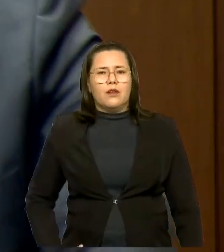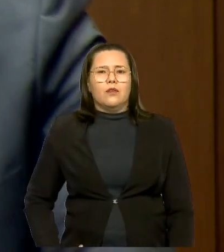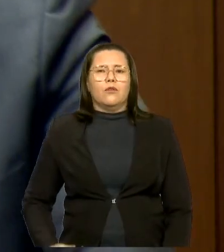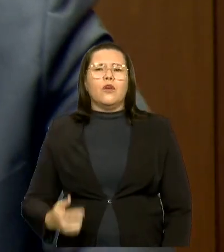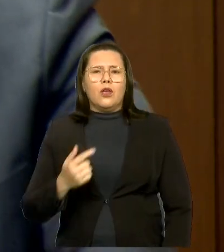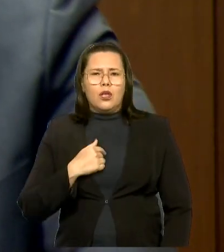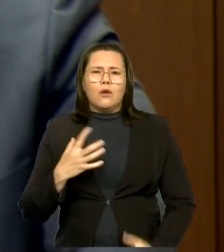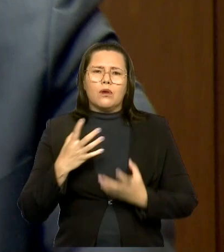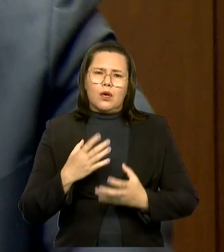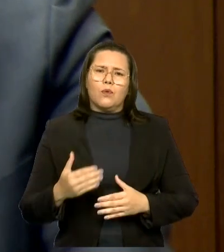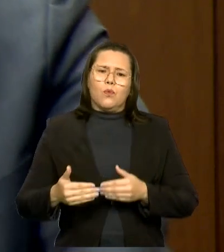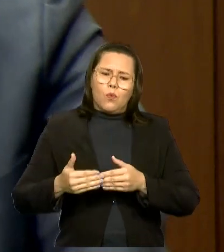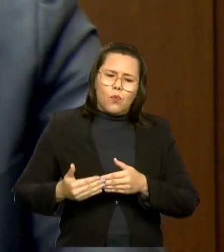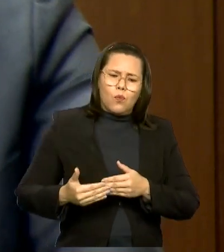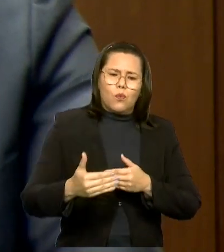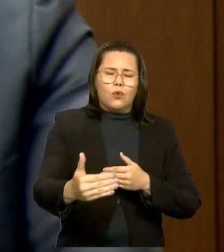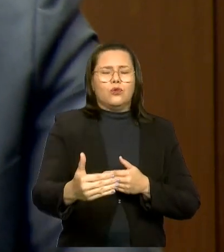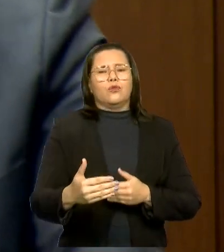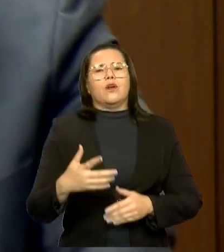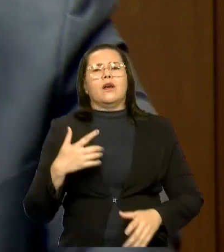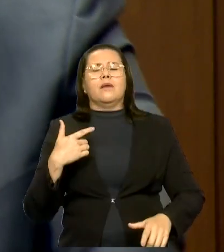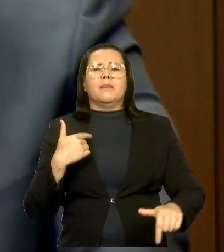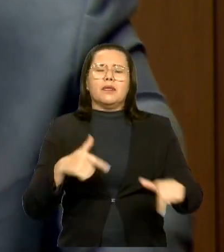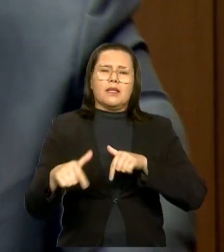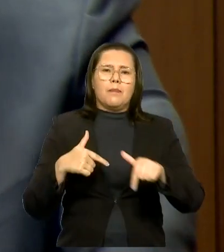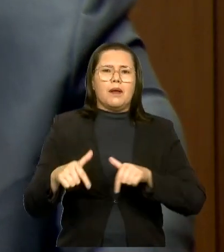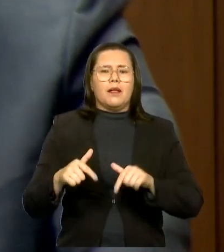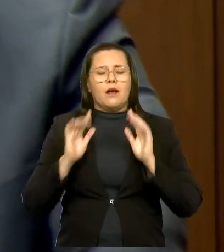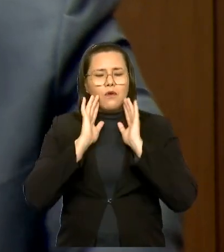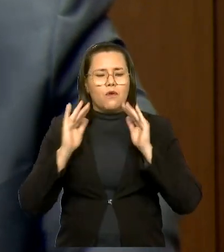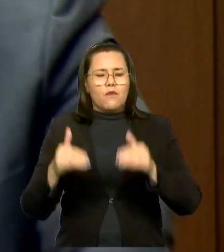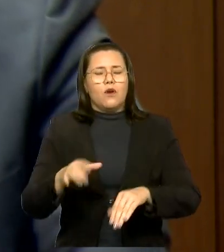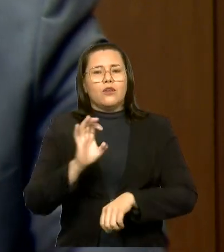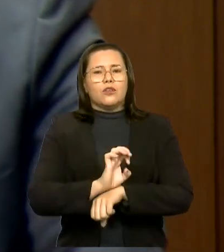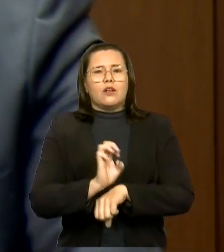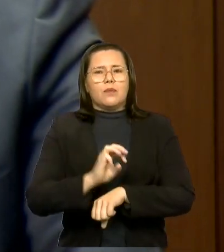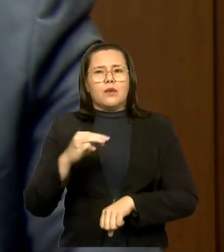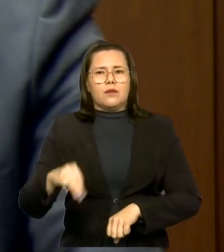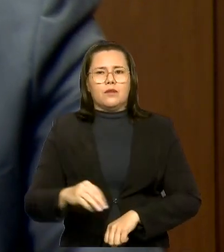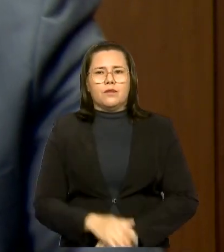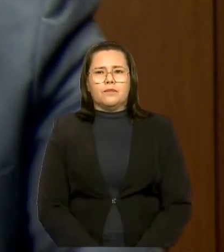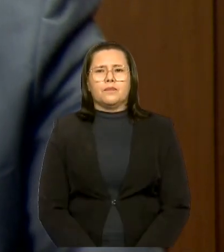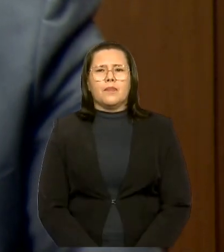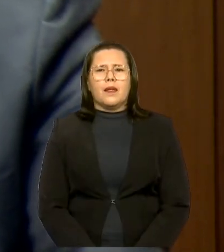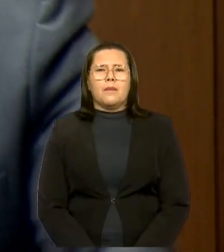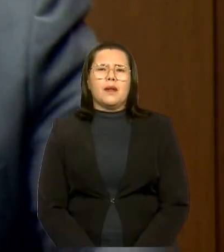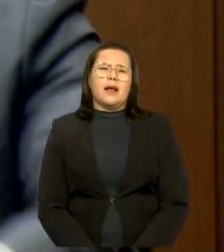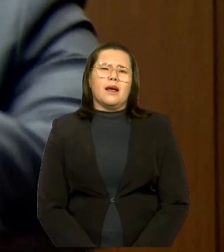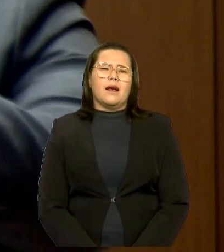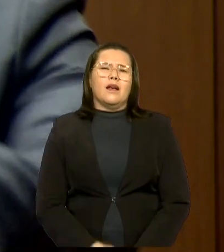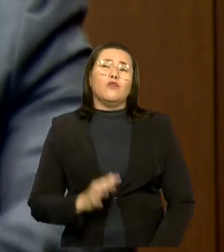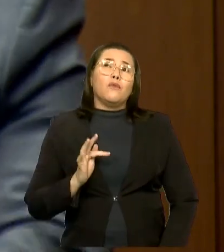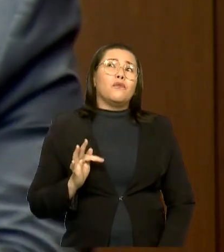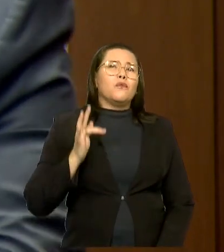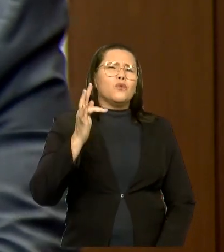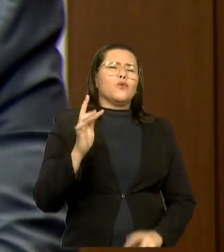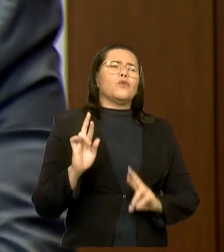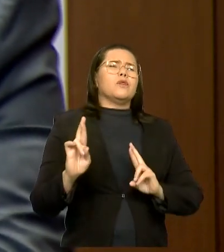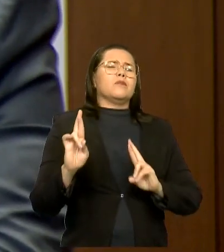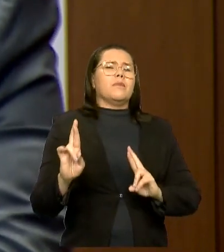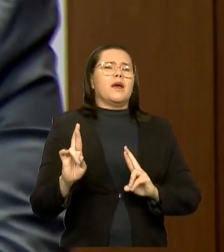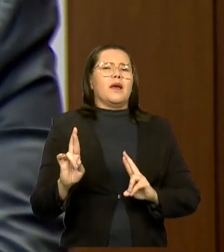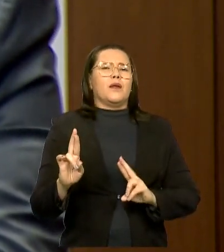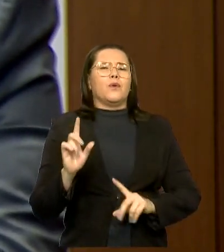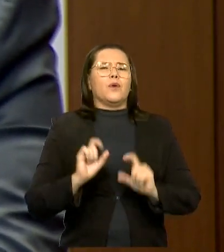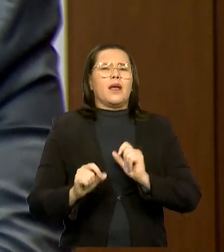continue sendo transformado, continue sendo modificado. E para que um dia a gente se orgulhe de não haver mais no Maranhão a pobreza, aquilo que o deputado Arnaldo Melo